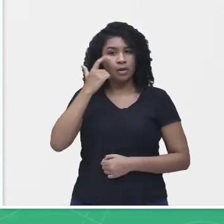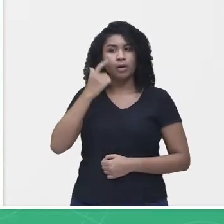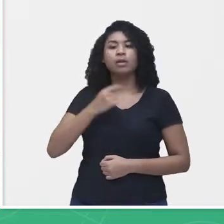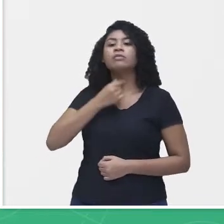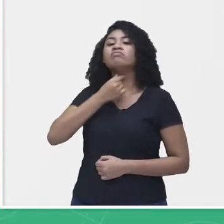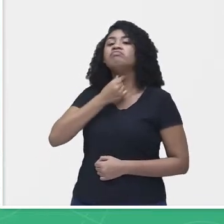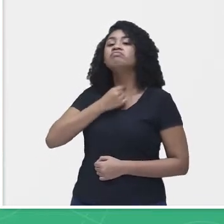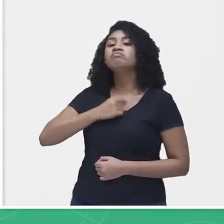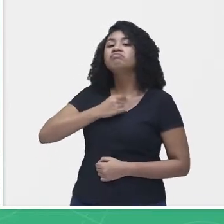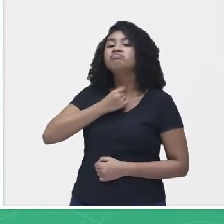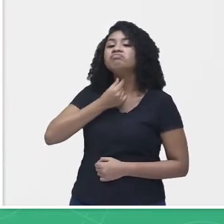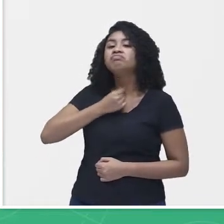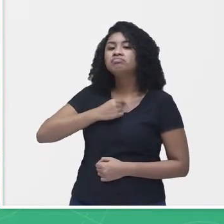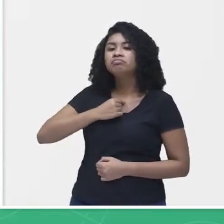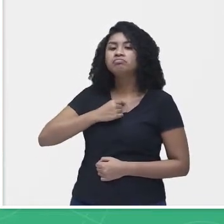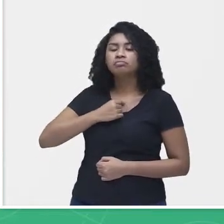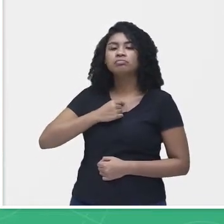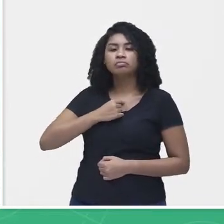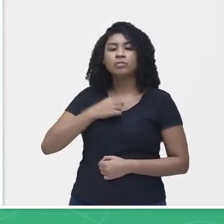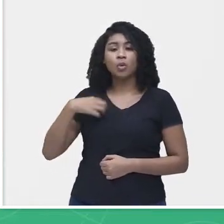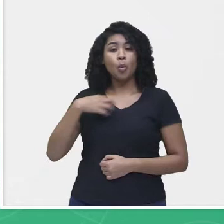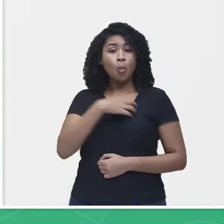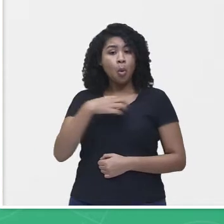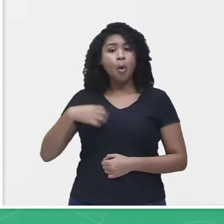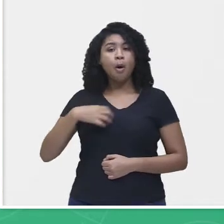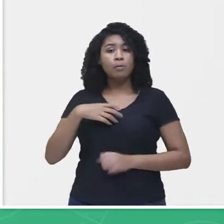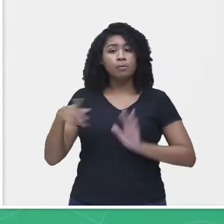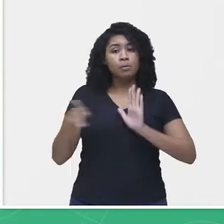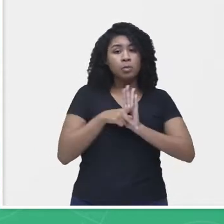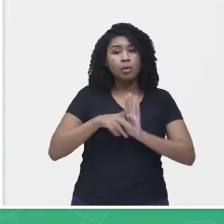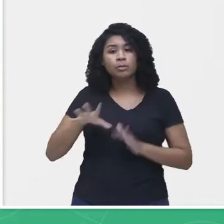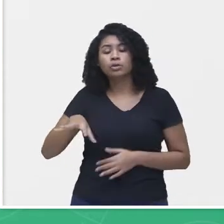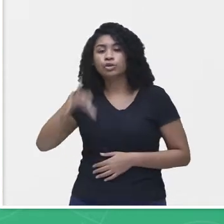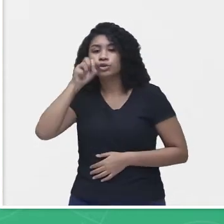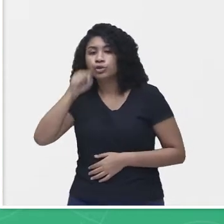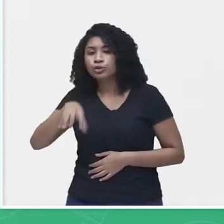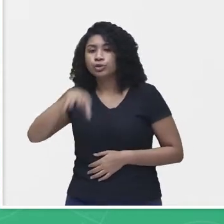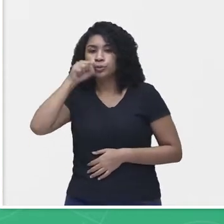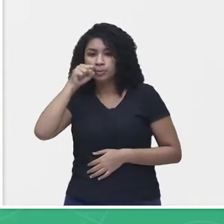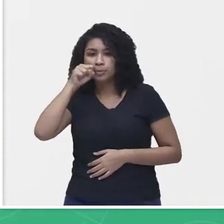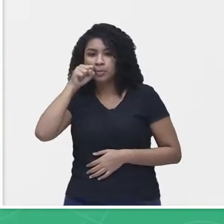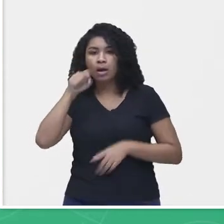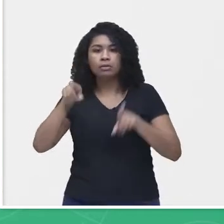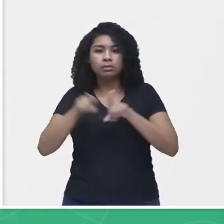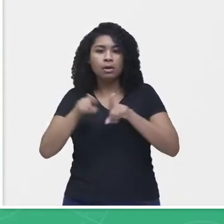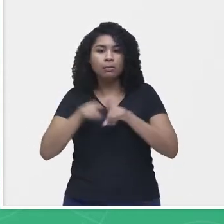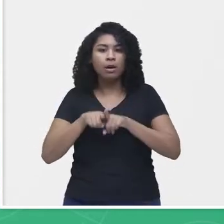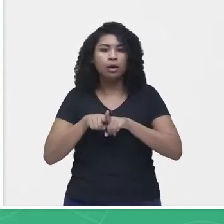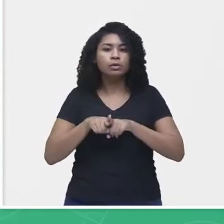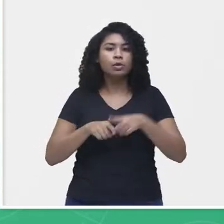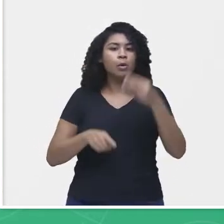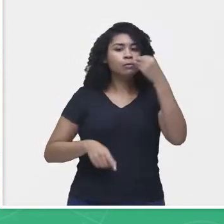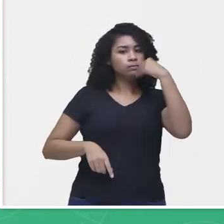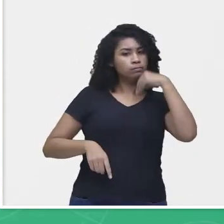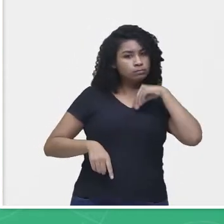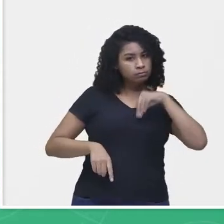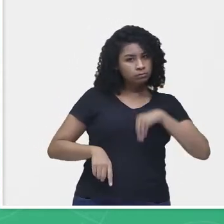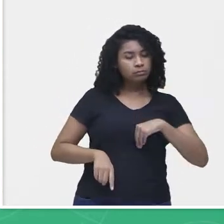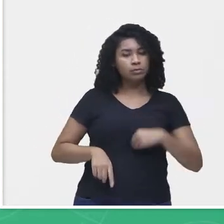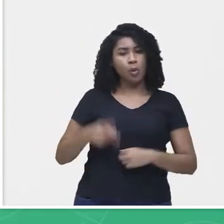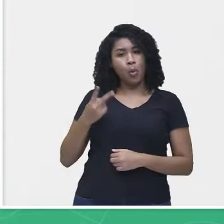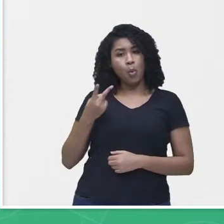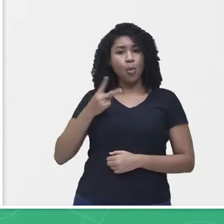ele pertence tanto ao sistema respiratório quanto ao sistema digestório. Então, gente,